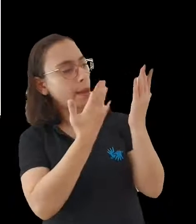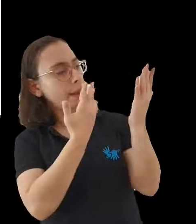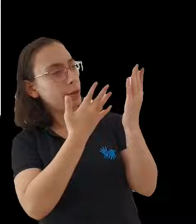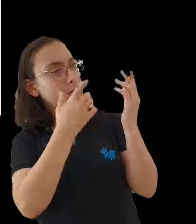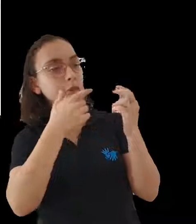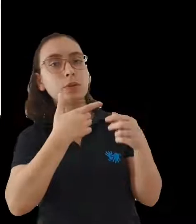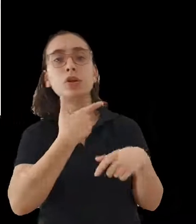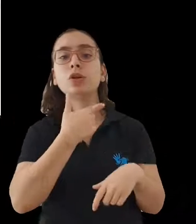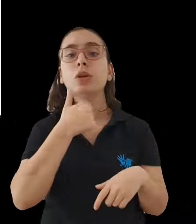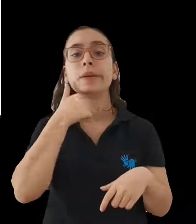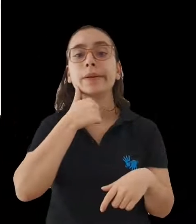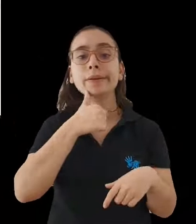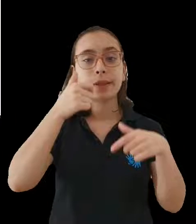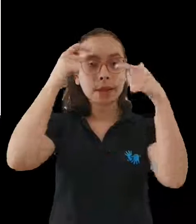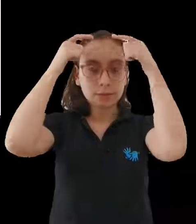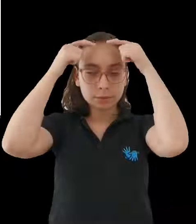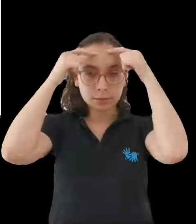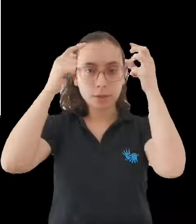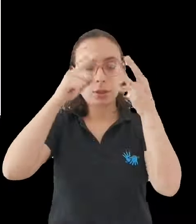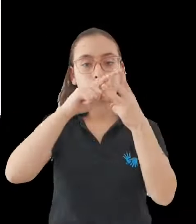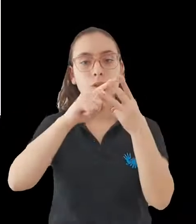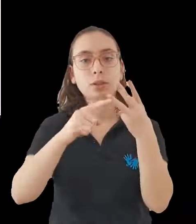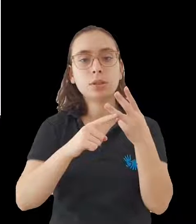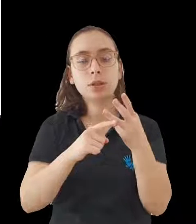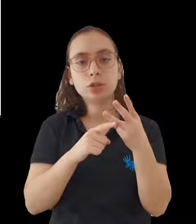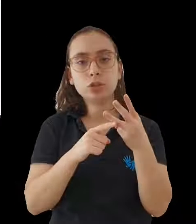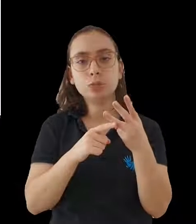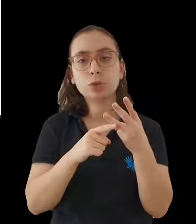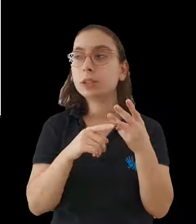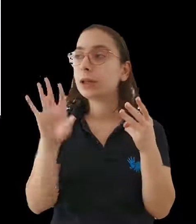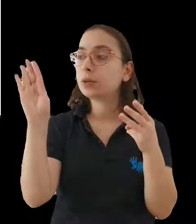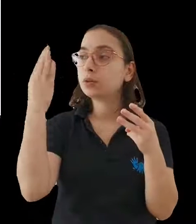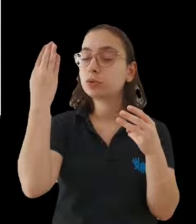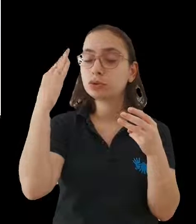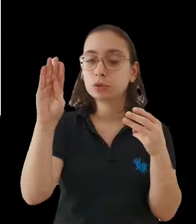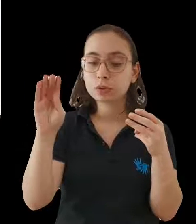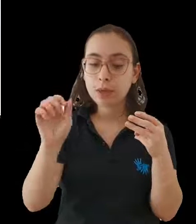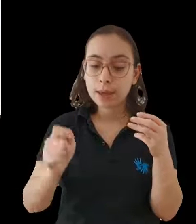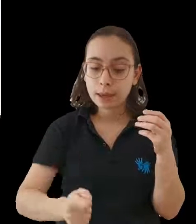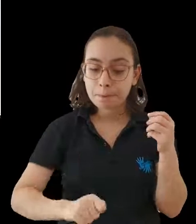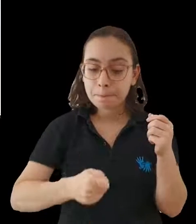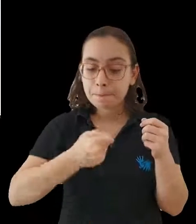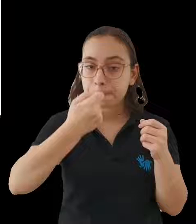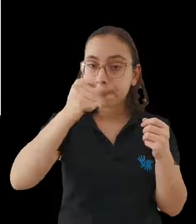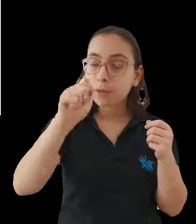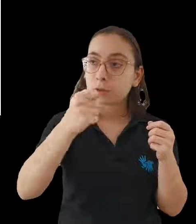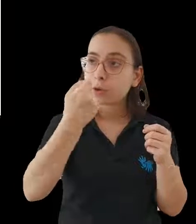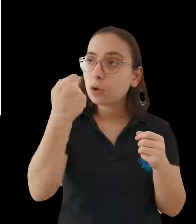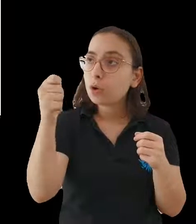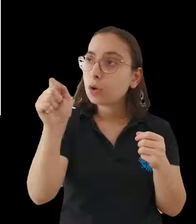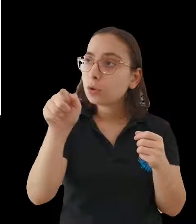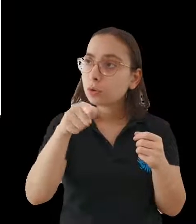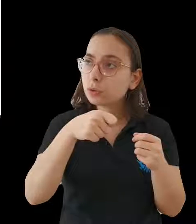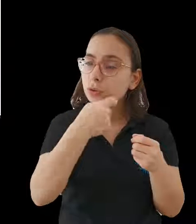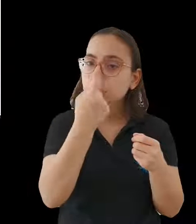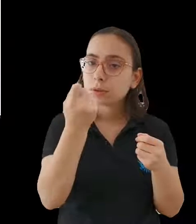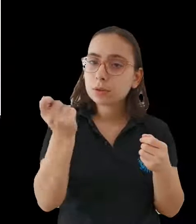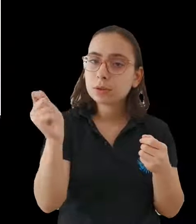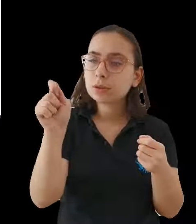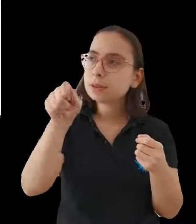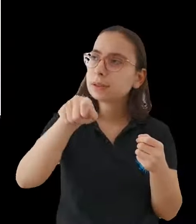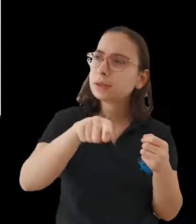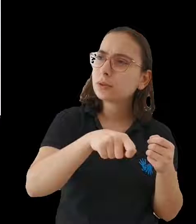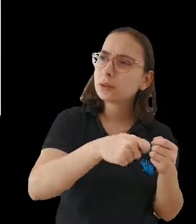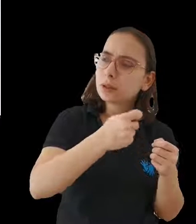3 bonecos de vara, que são bonecos que a gente manipula por baixo, segurando nessa haste,